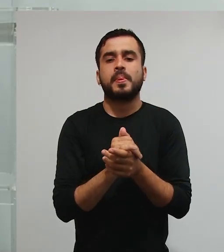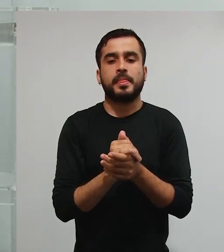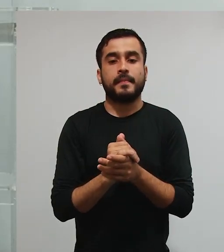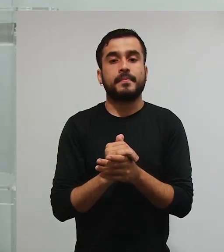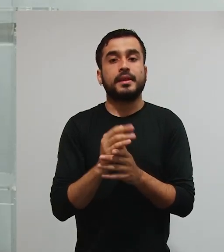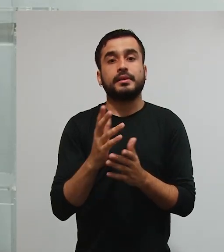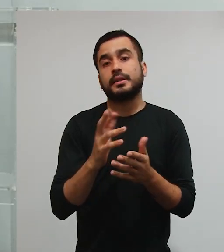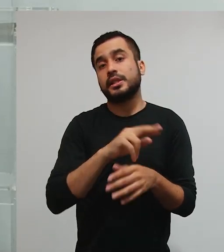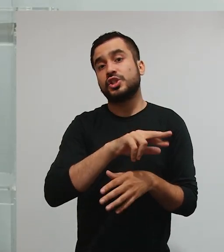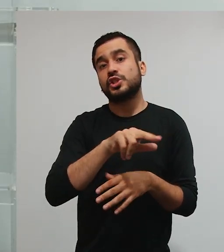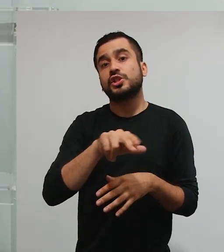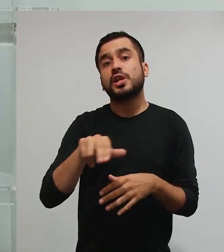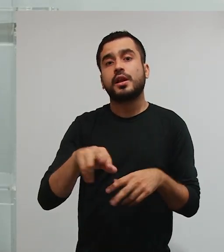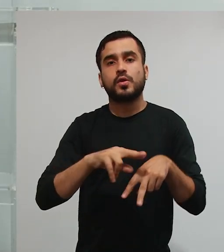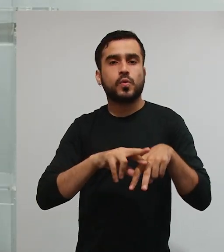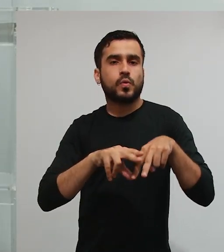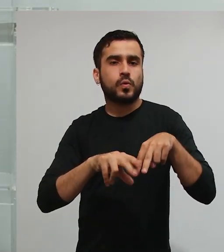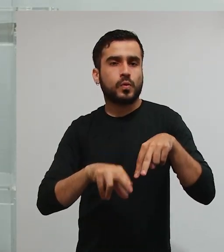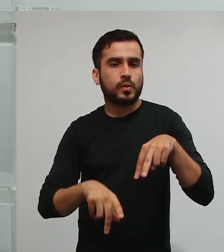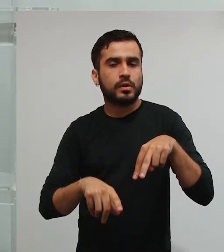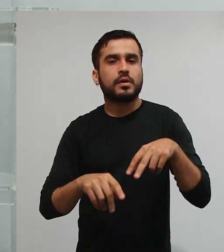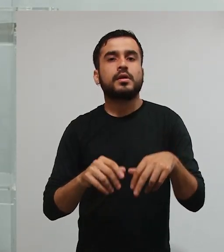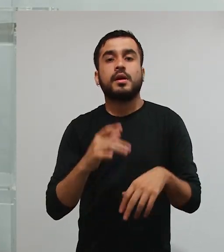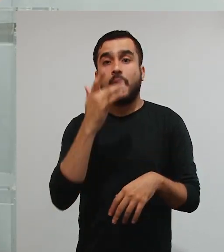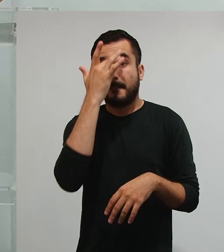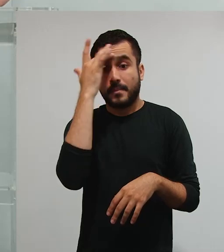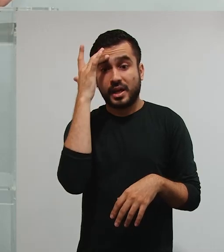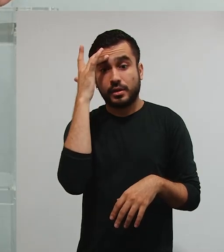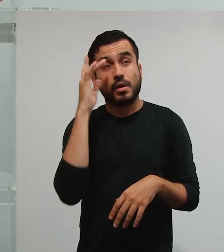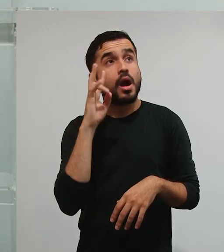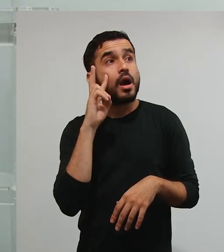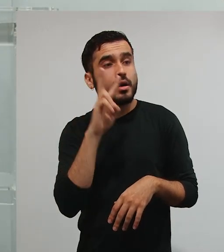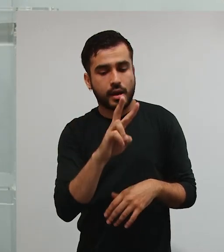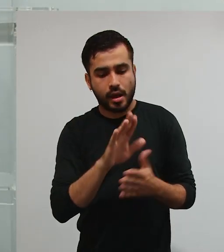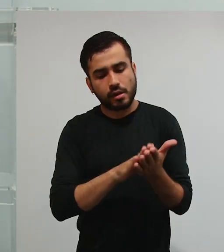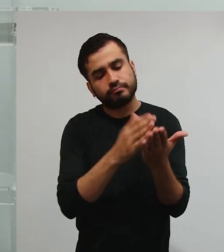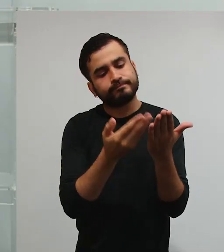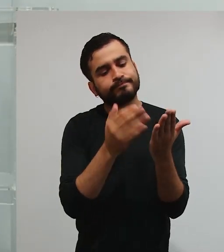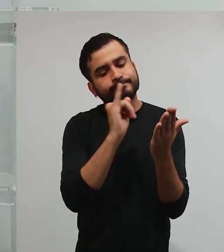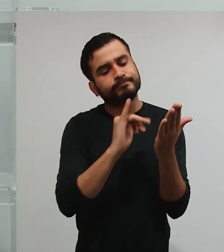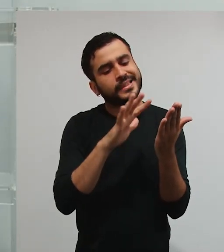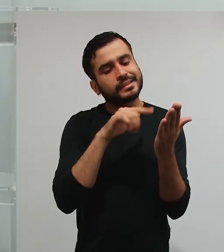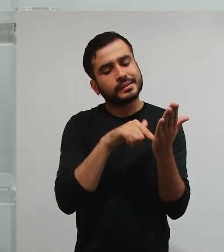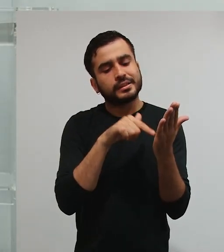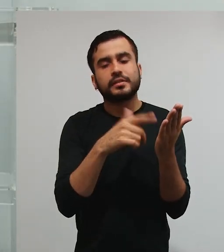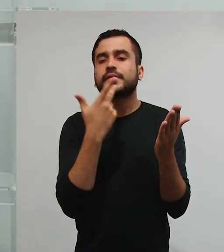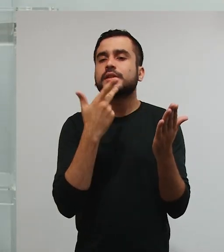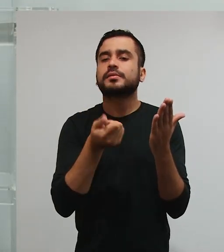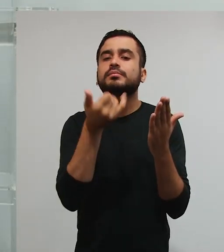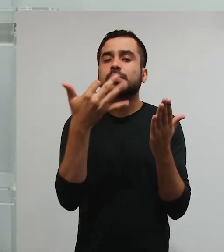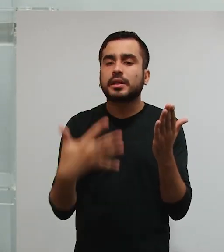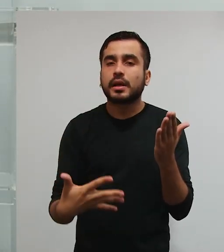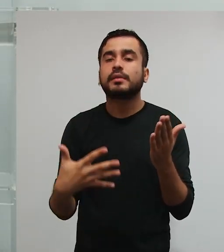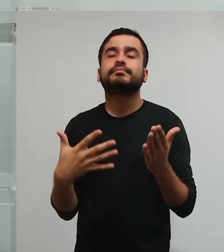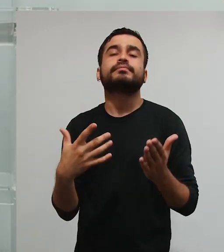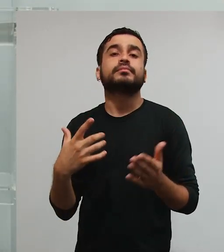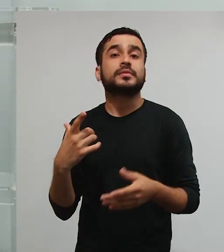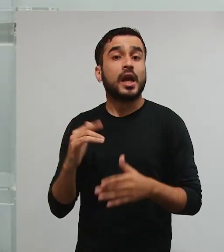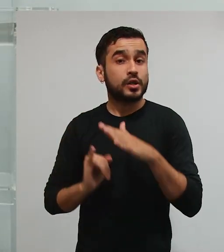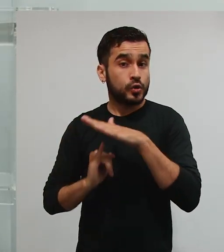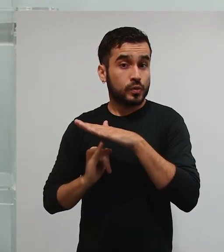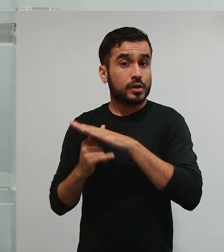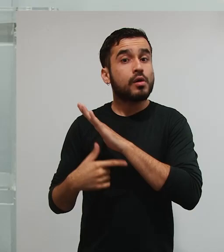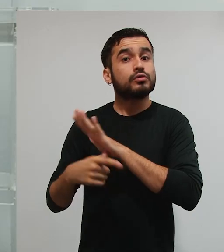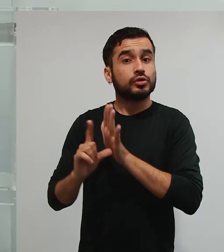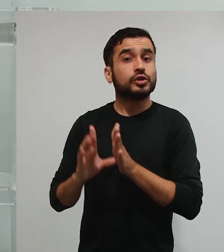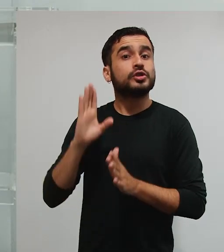imagem de gêneros, diversos gêneros. E aí a pessoa que virar aquela imagem, ela tem que falar se a instituição já fez